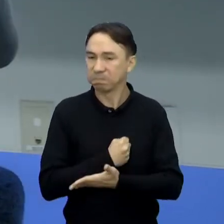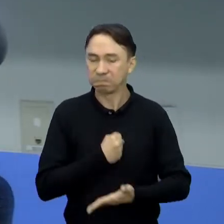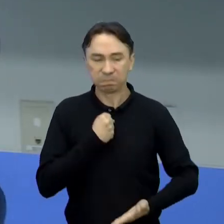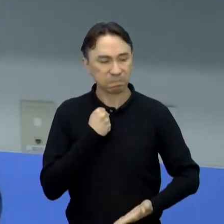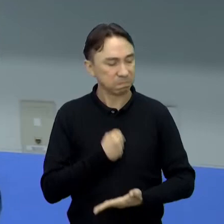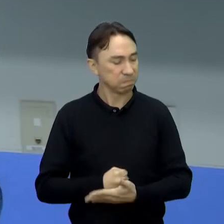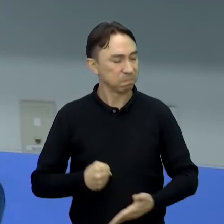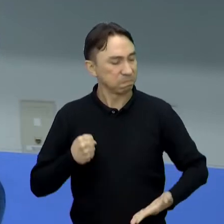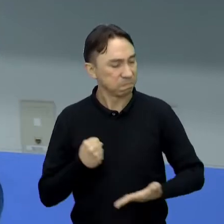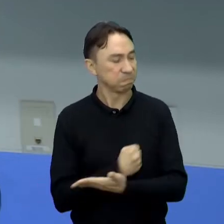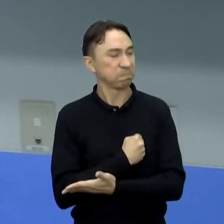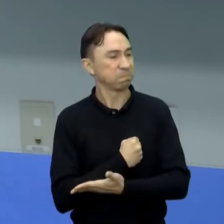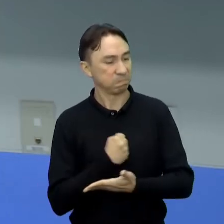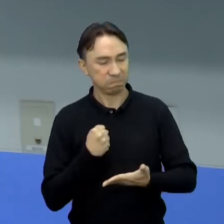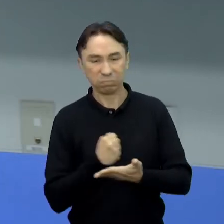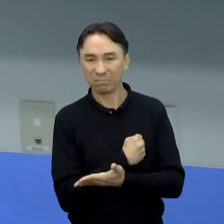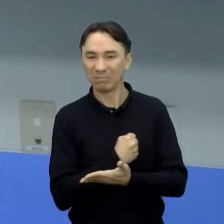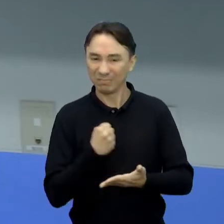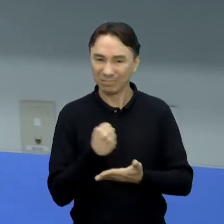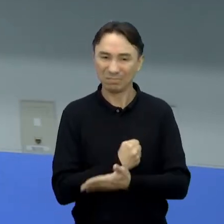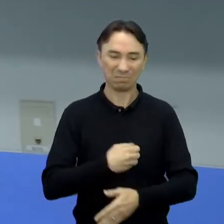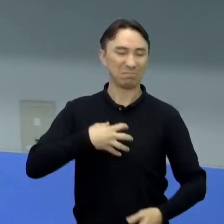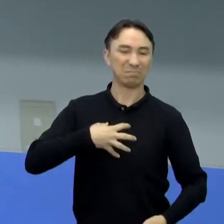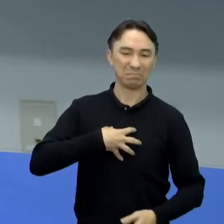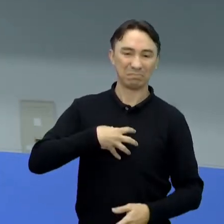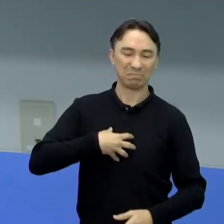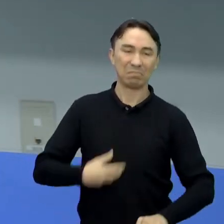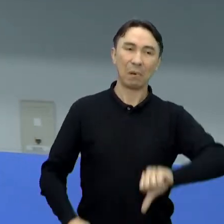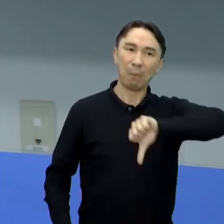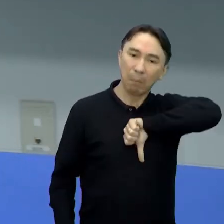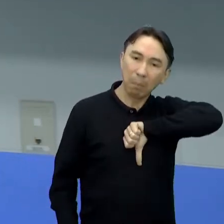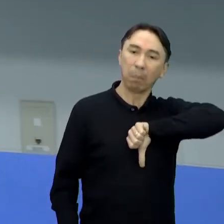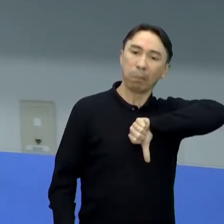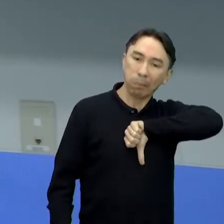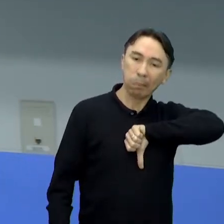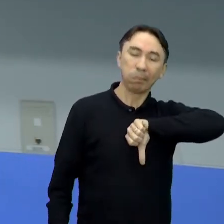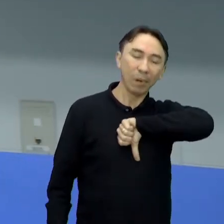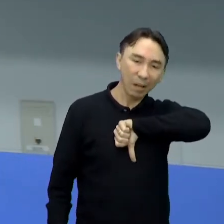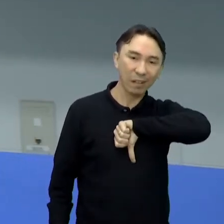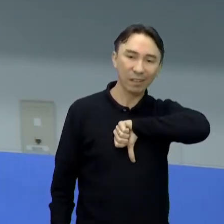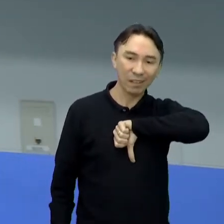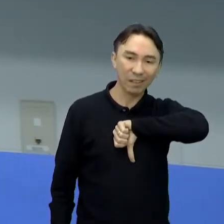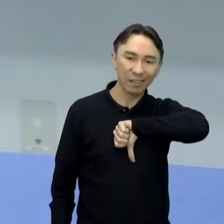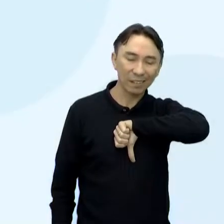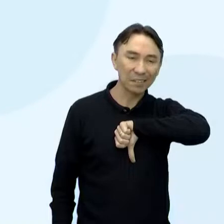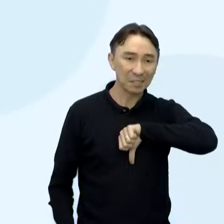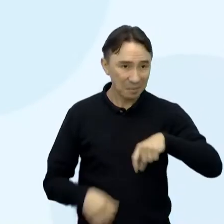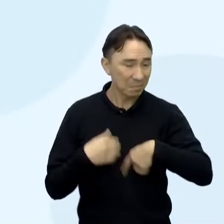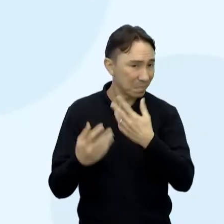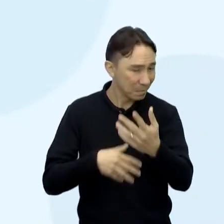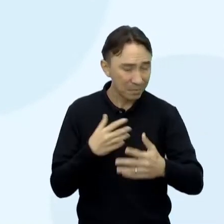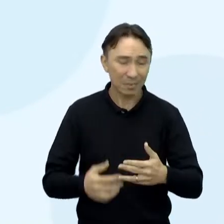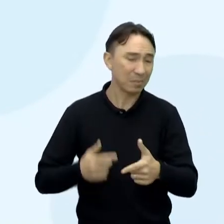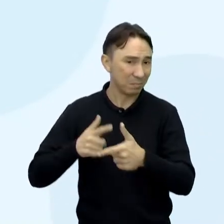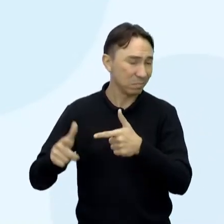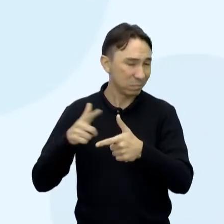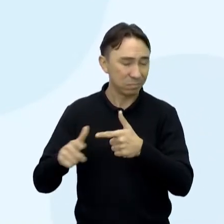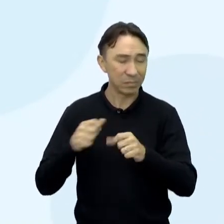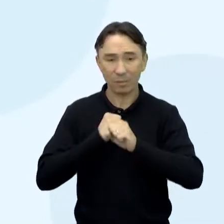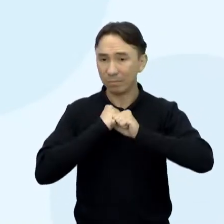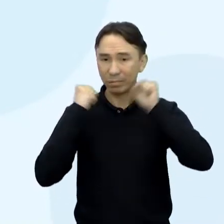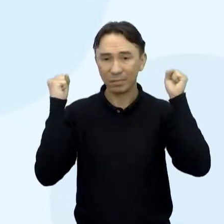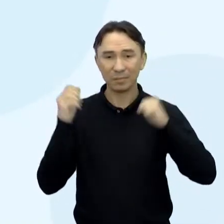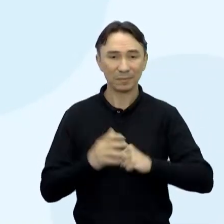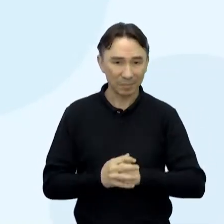vazão, ok? E a gente vai explorar isso na perspectiva estruturalista daqui